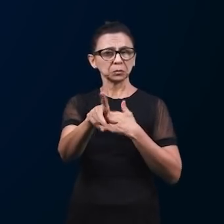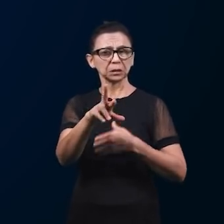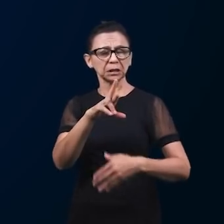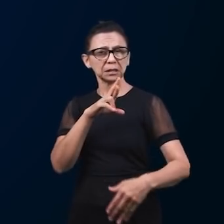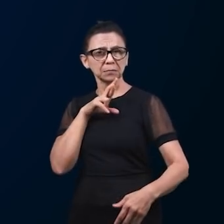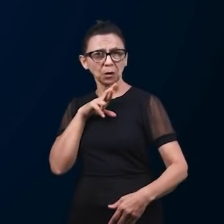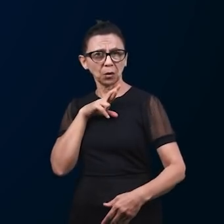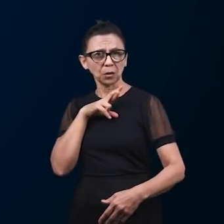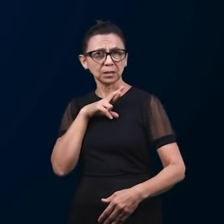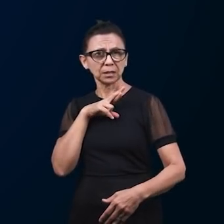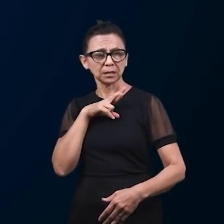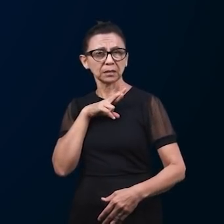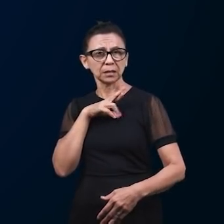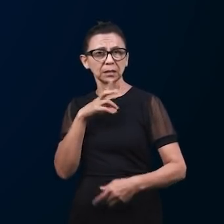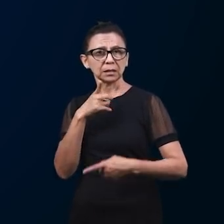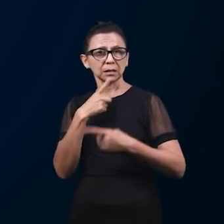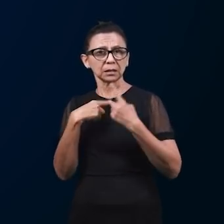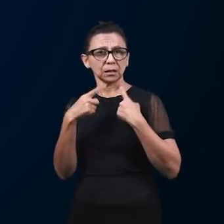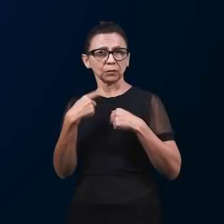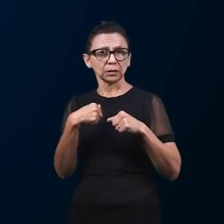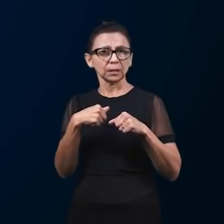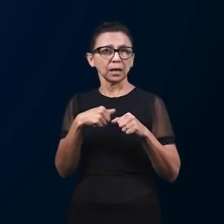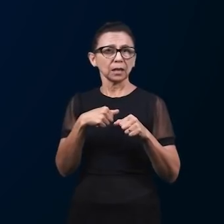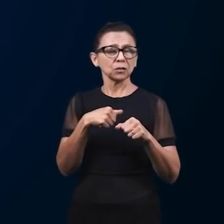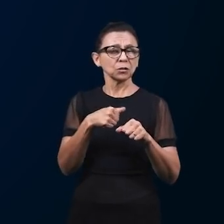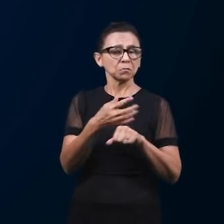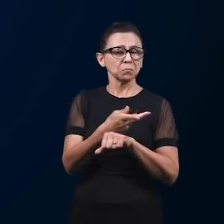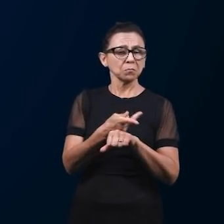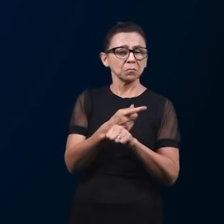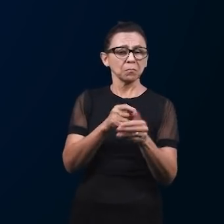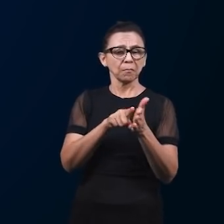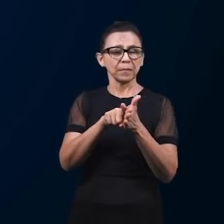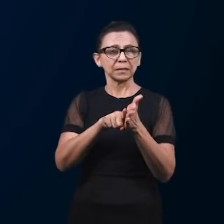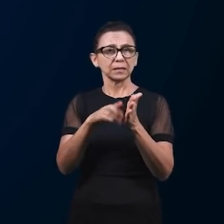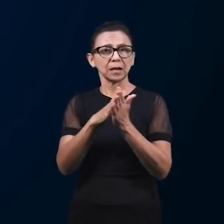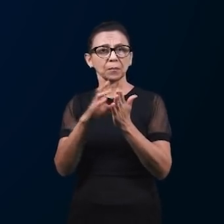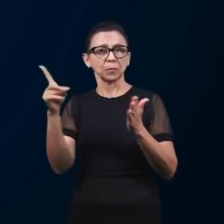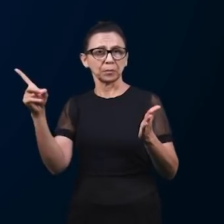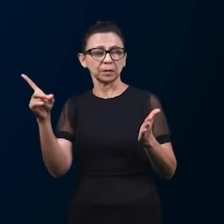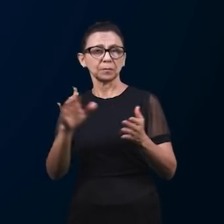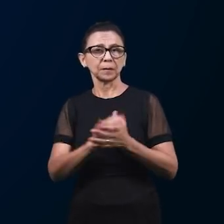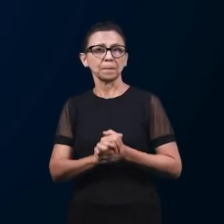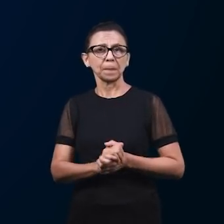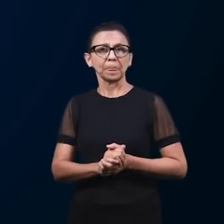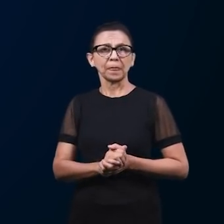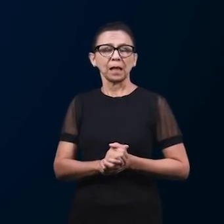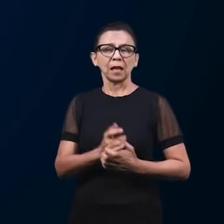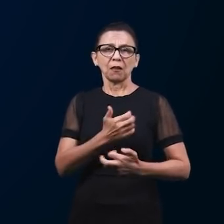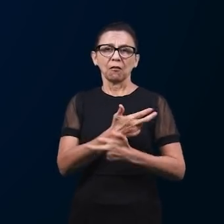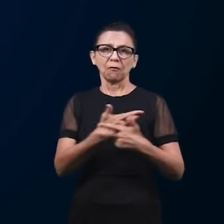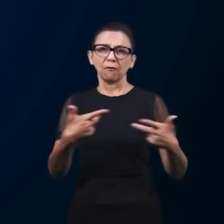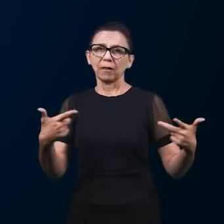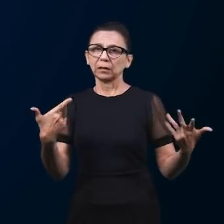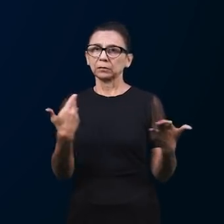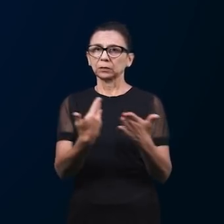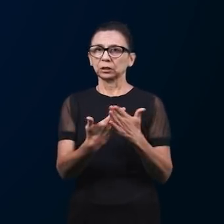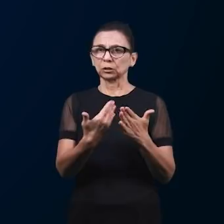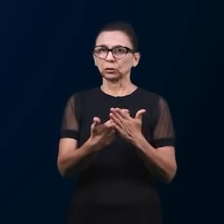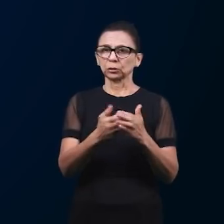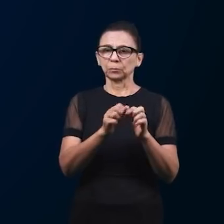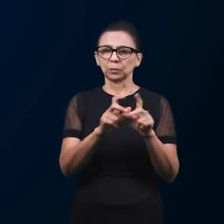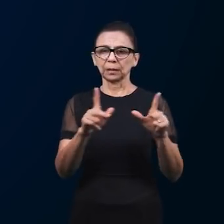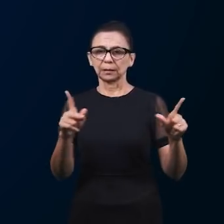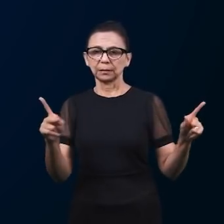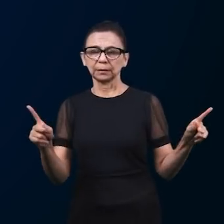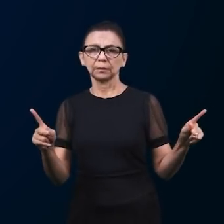palavra, seja com o tema do culto da lei ou procurando identificar tipos de Jesus no Velho Testamento, o estudo das cartas de